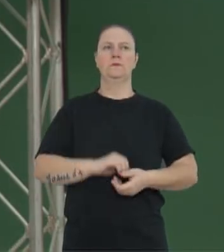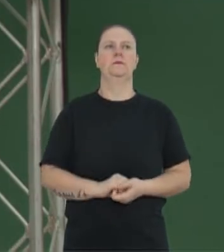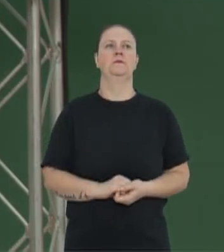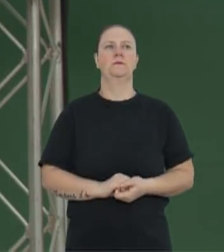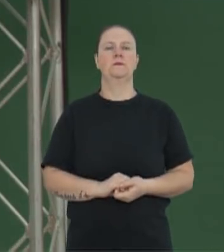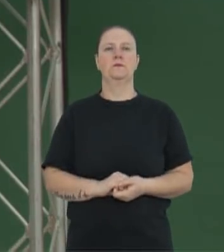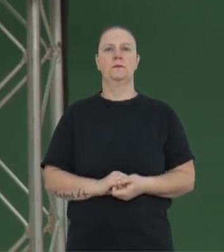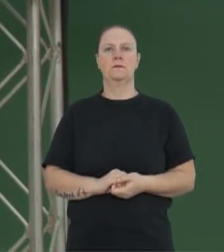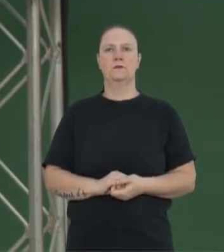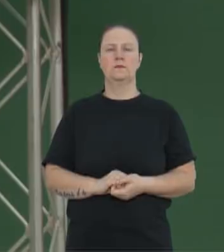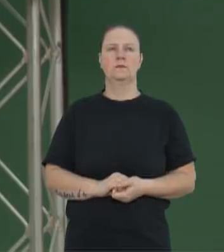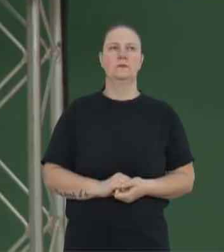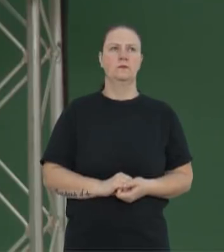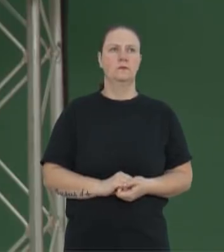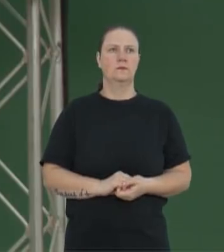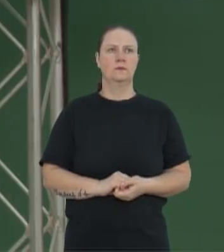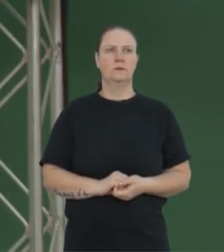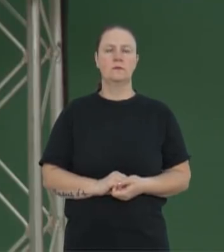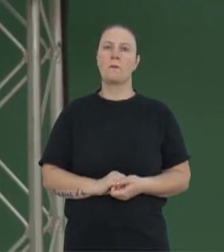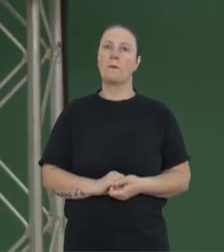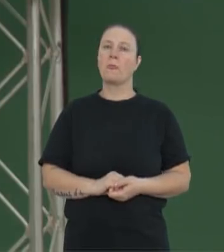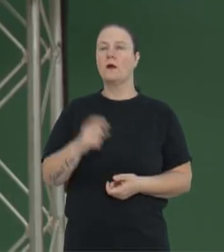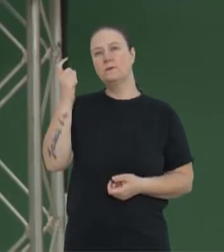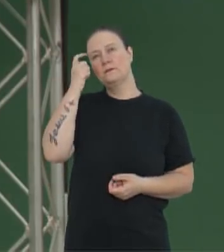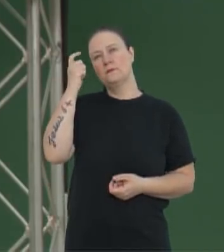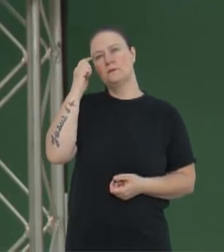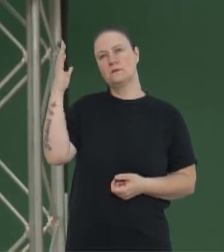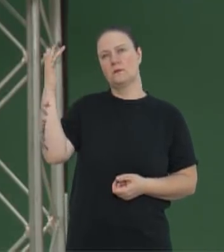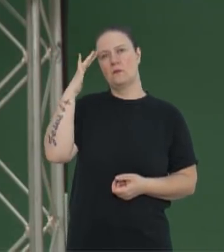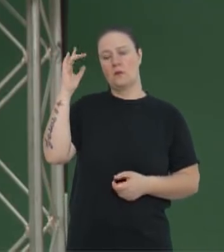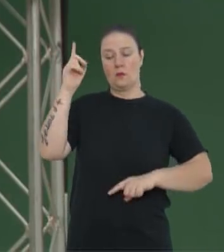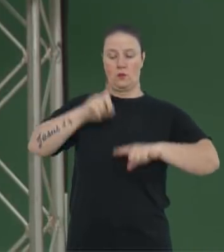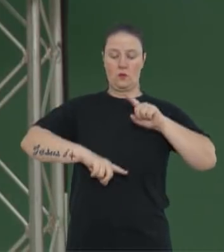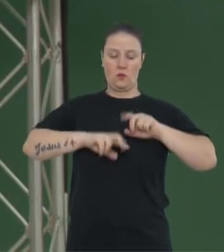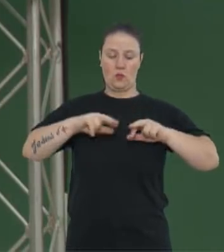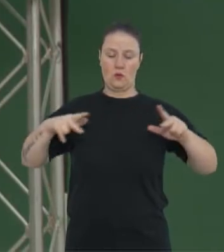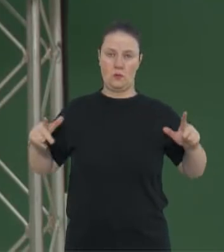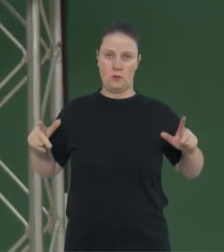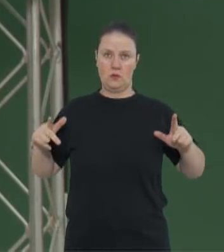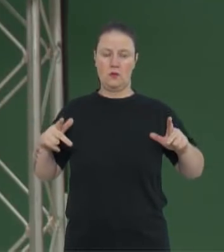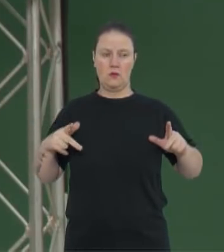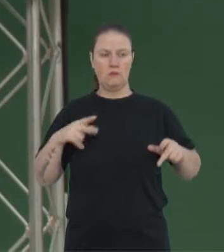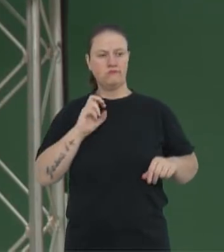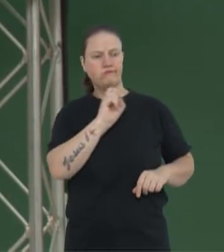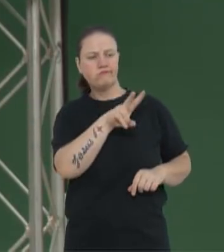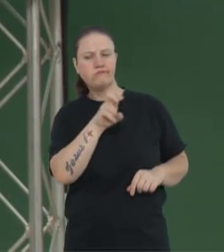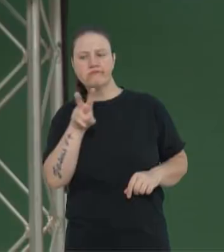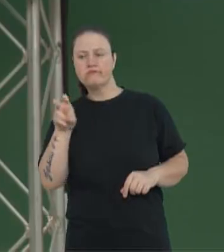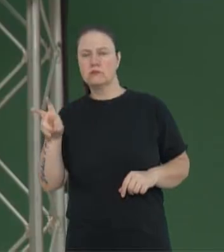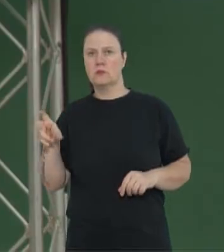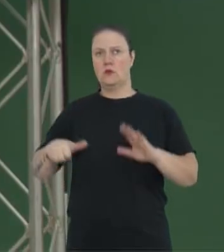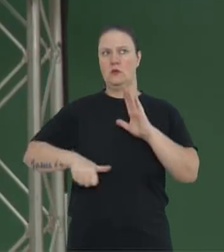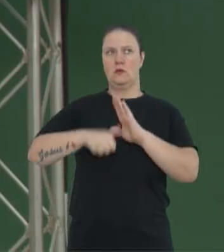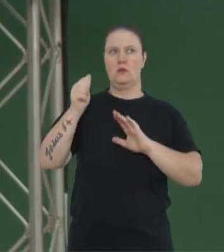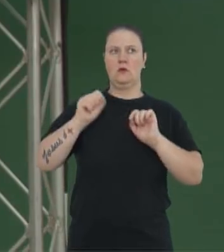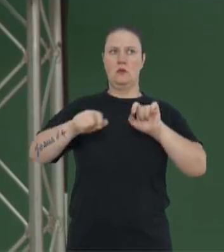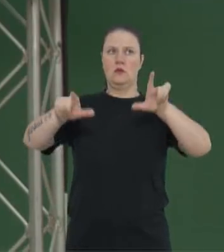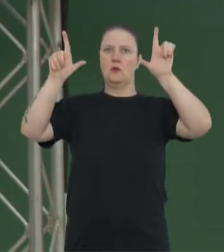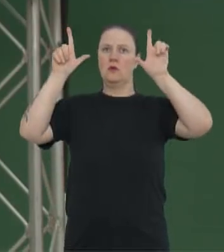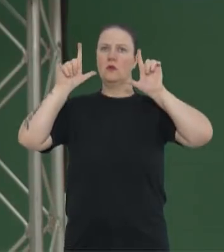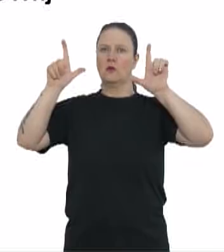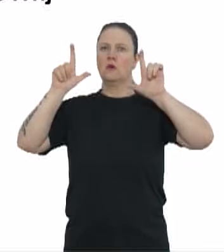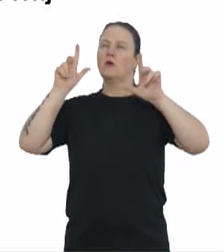Então aqui, pensar sobre esses objetos tridimensionais que nos cercam. Essa primeira imagem aqui, vocês